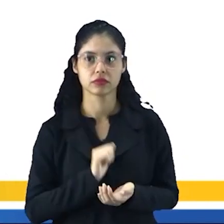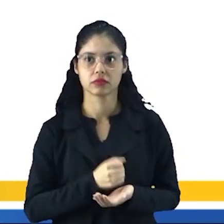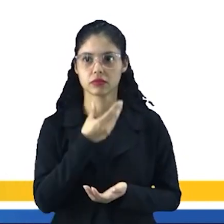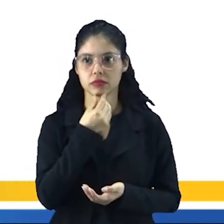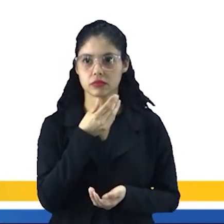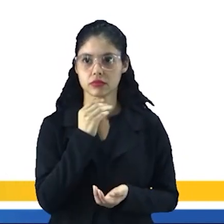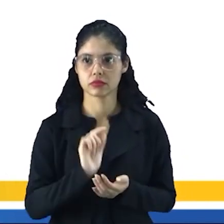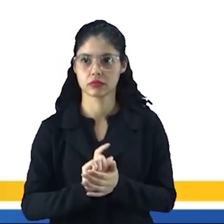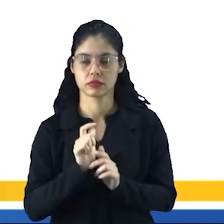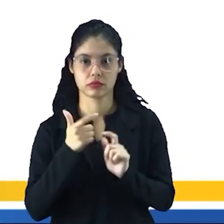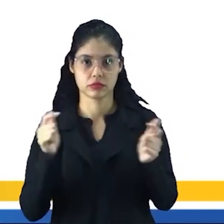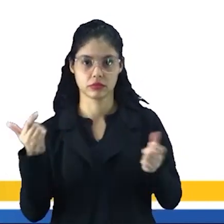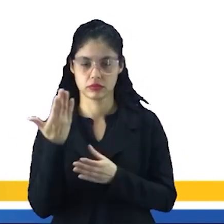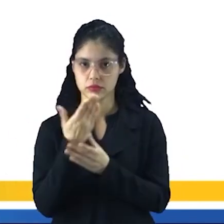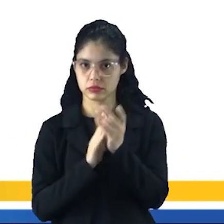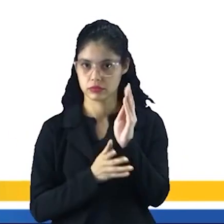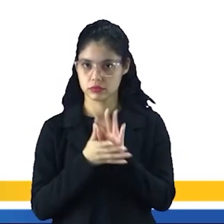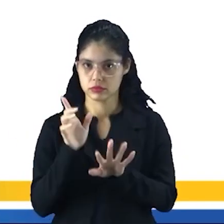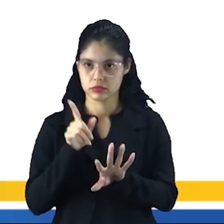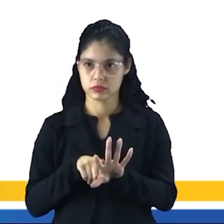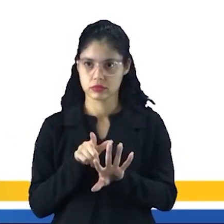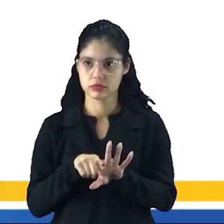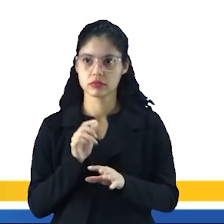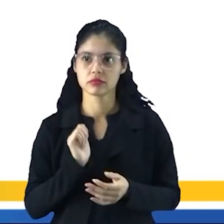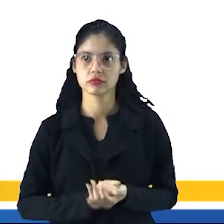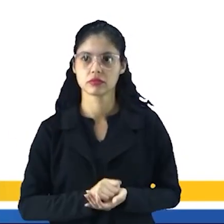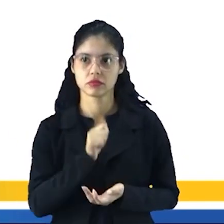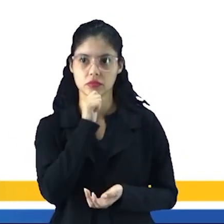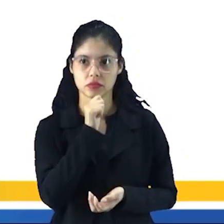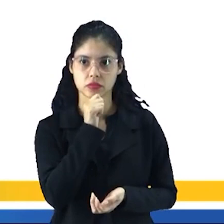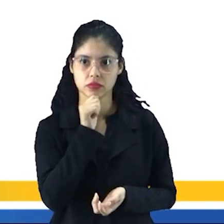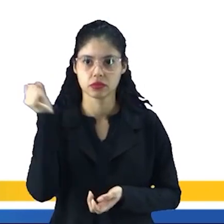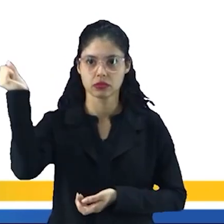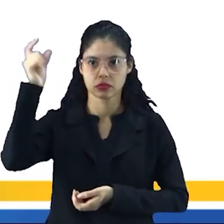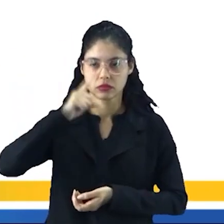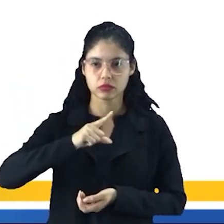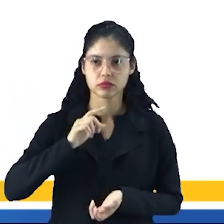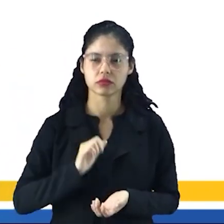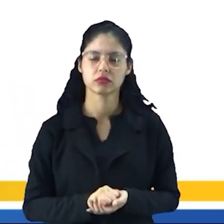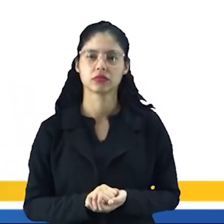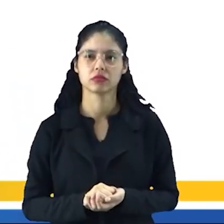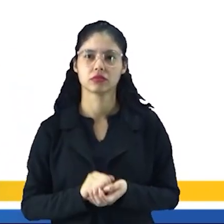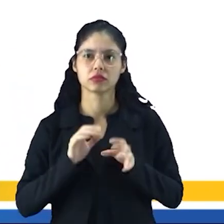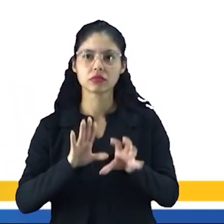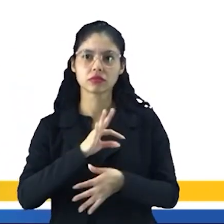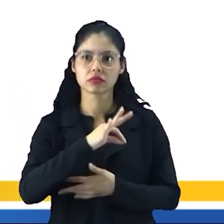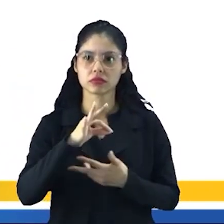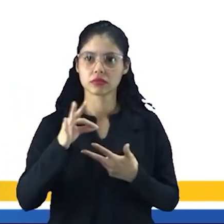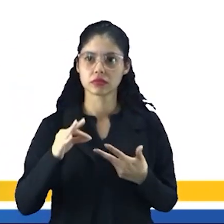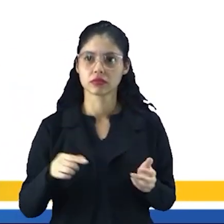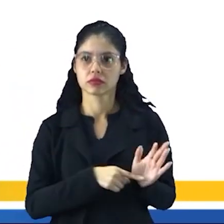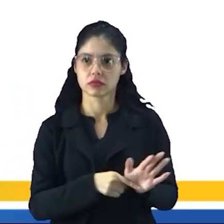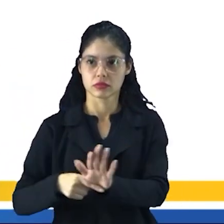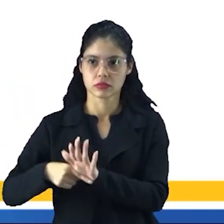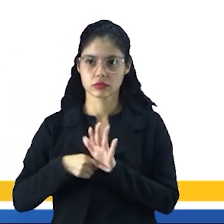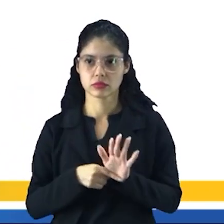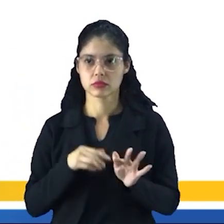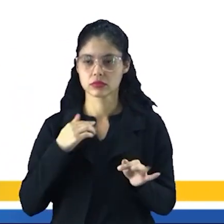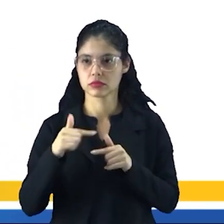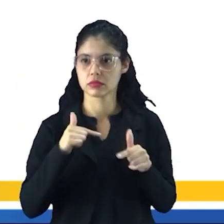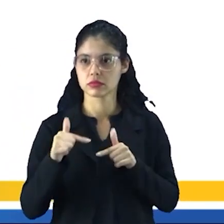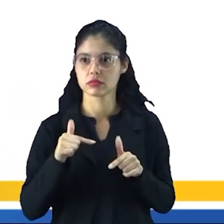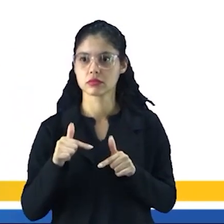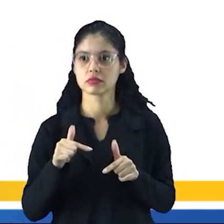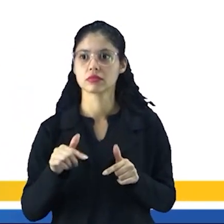vemos um homem com grandes pés e mãos e ainda o sol e um cactus. Esses elementos podem representar o